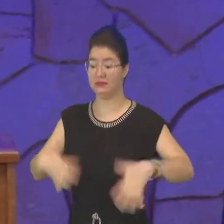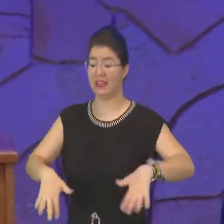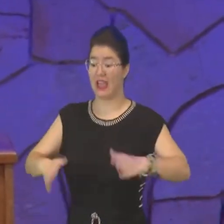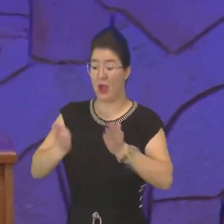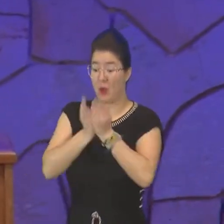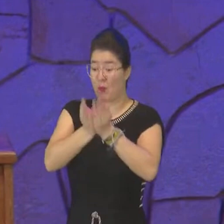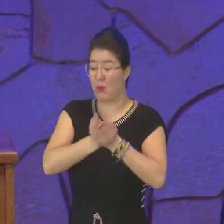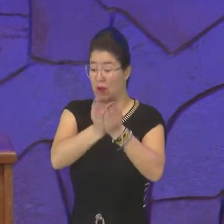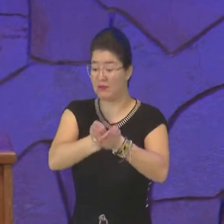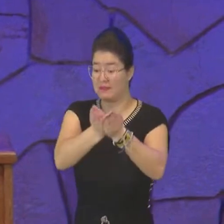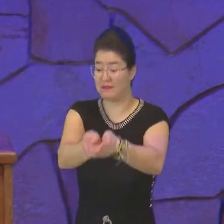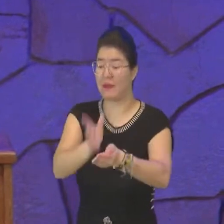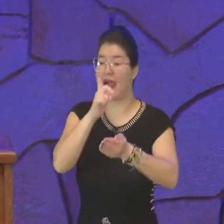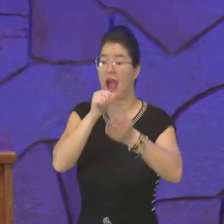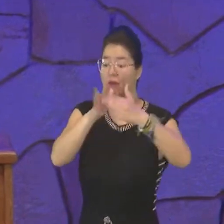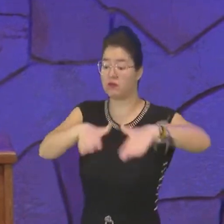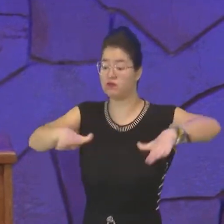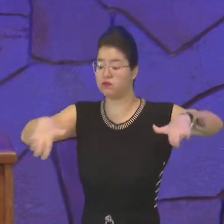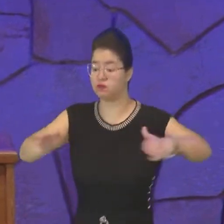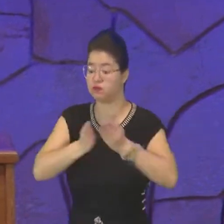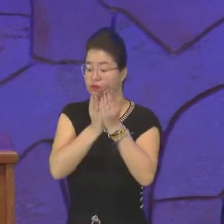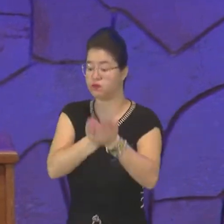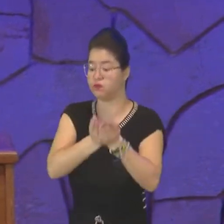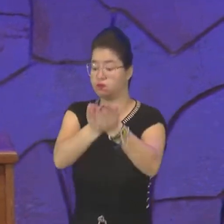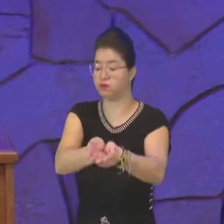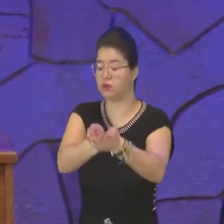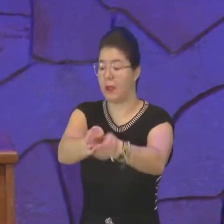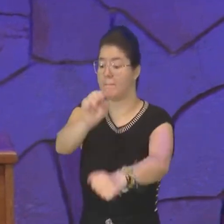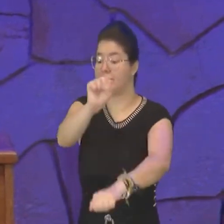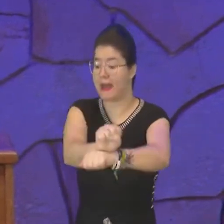numa escuridão, o barco parado